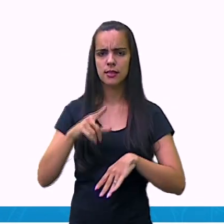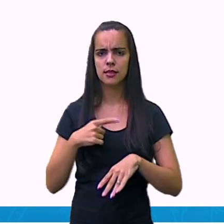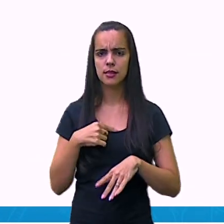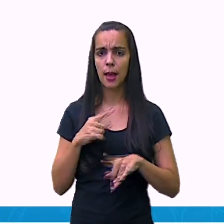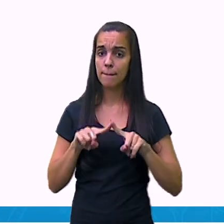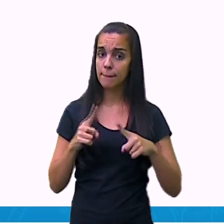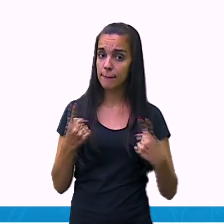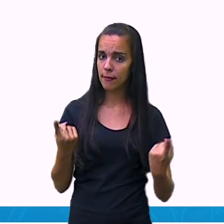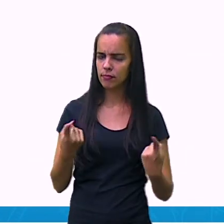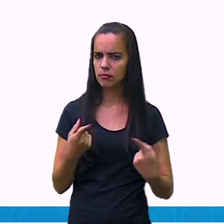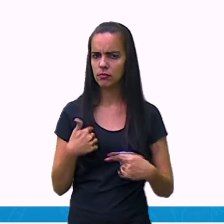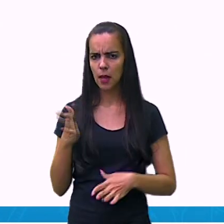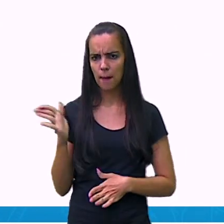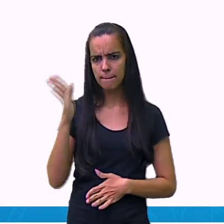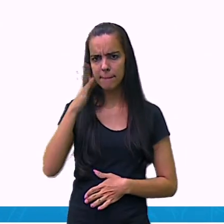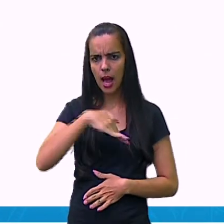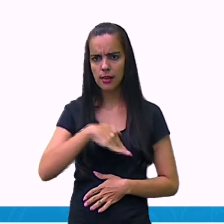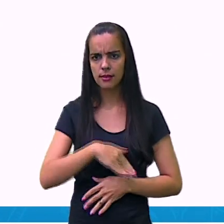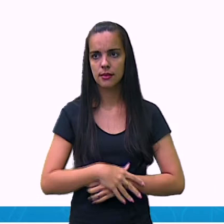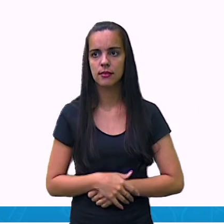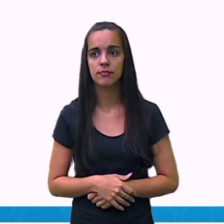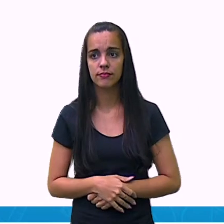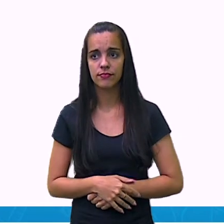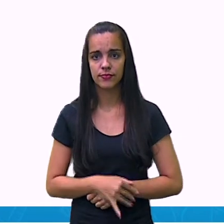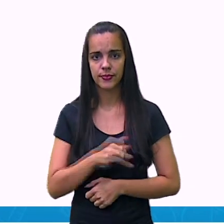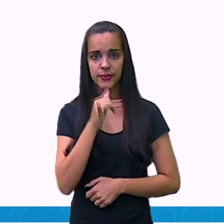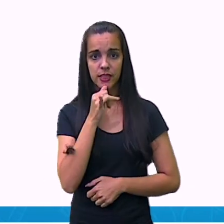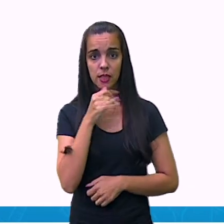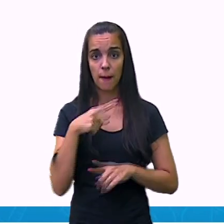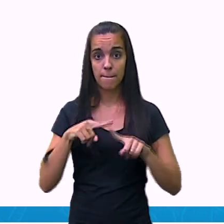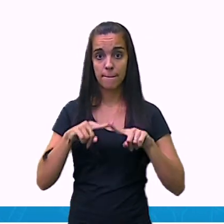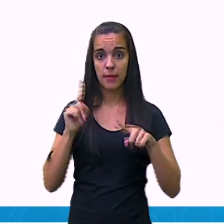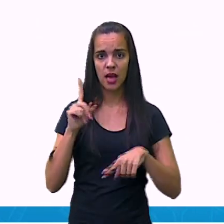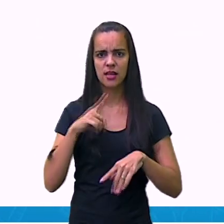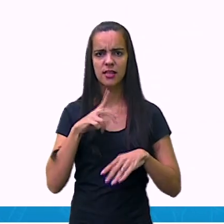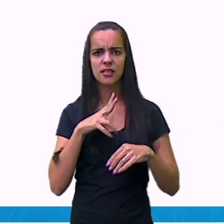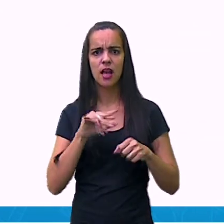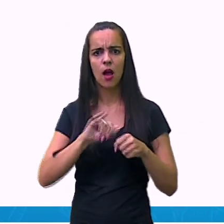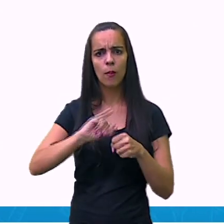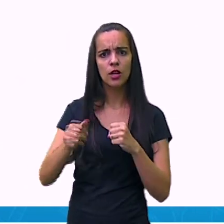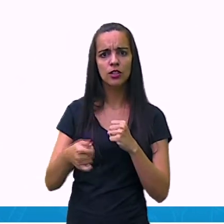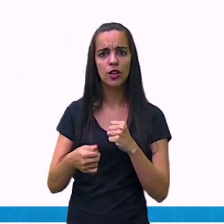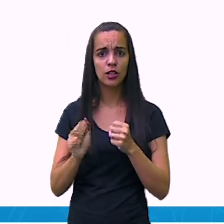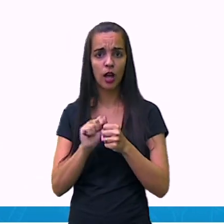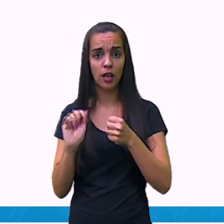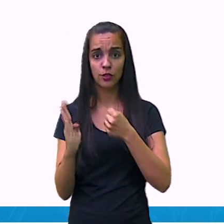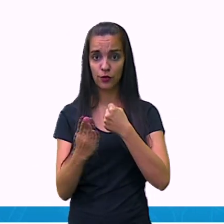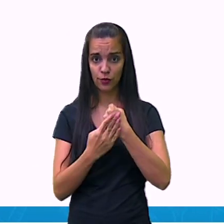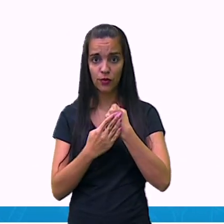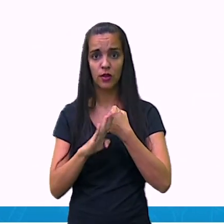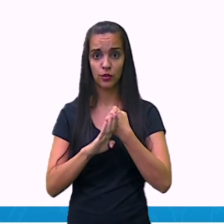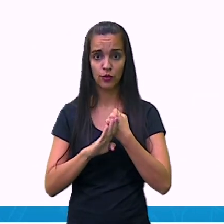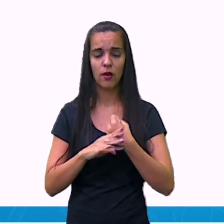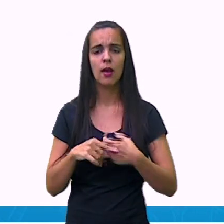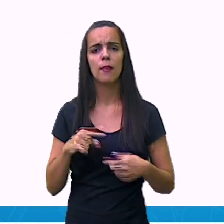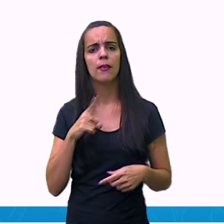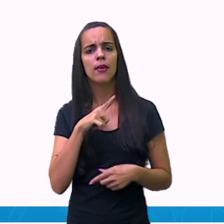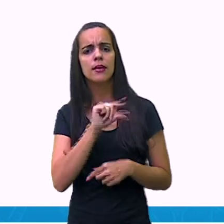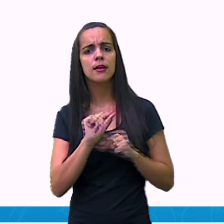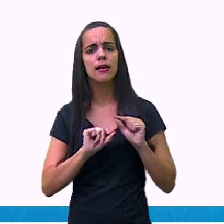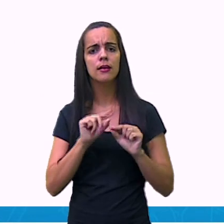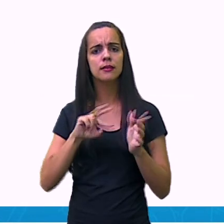com acento. Mais é um advérbio de intensidade e é o oposto de